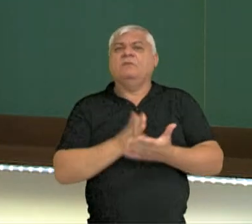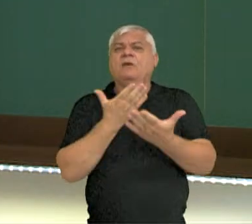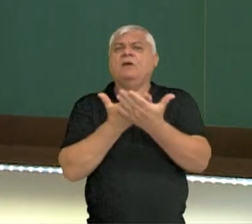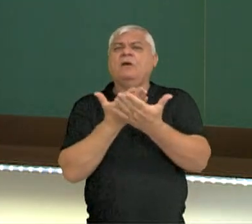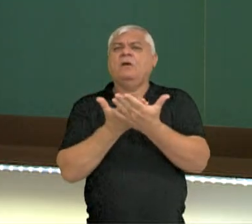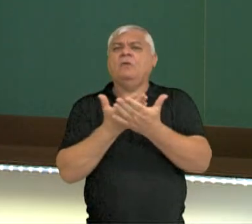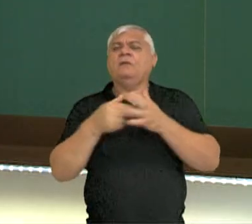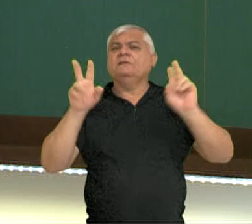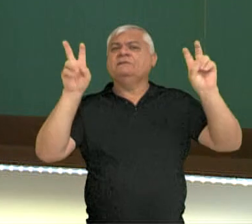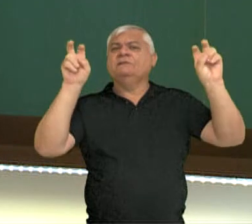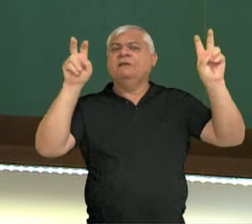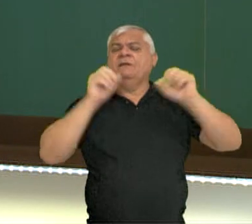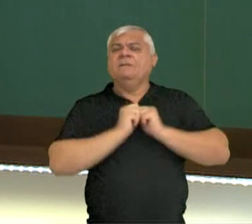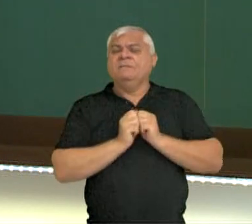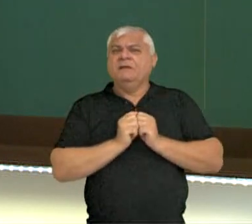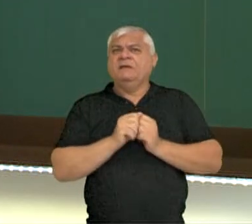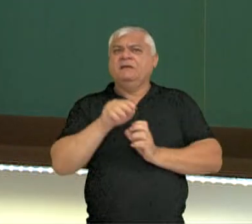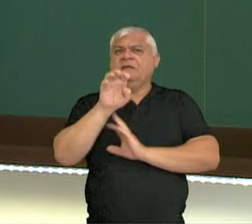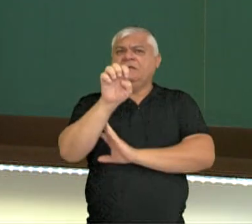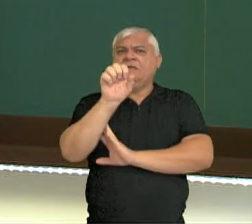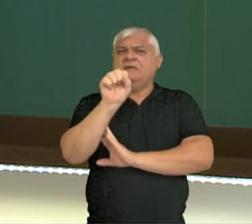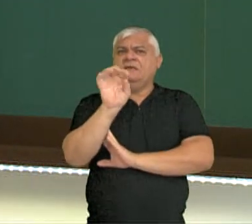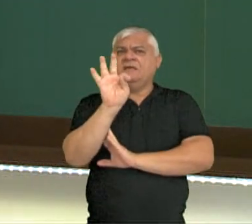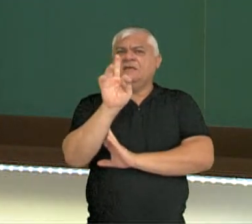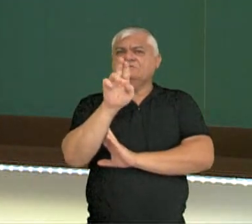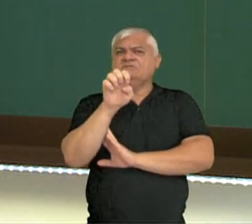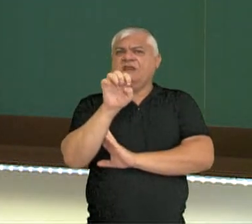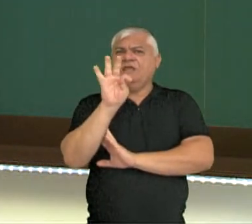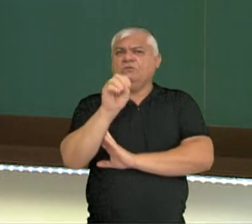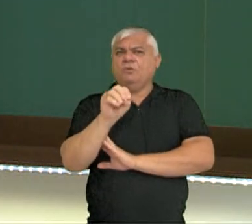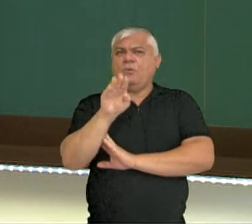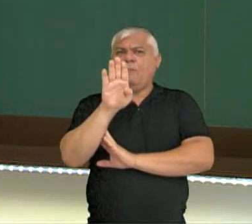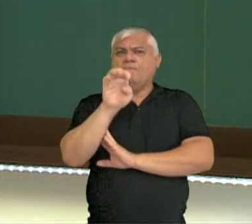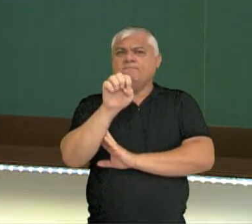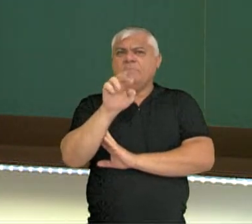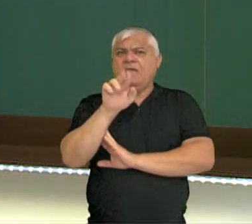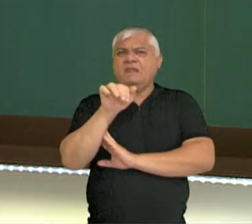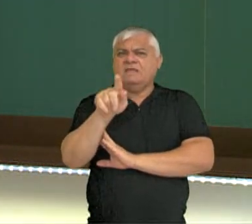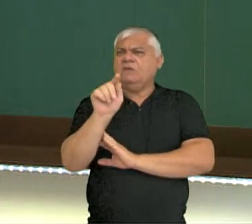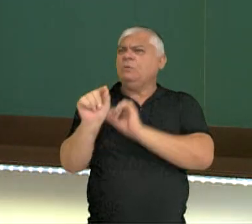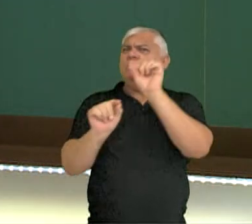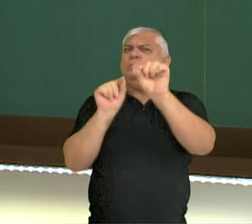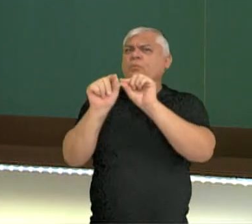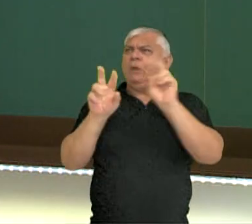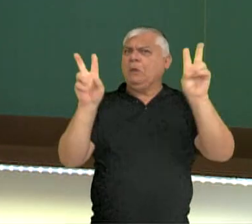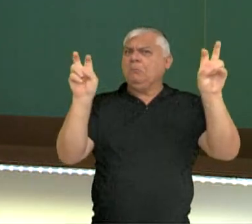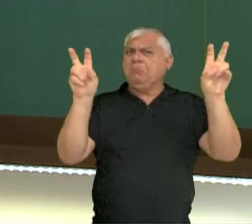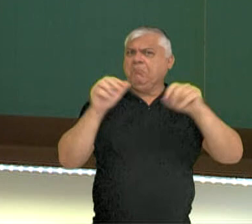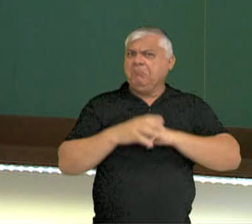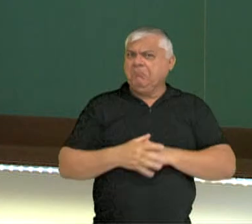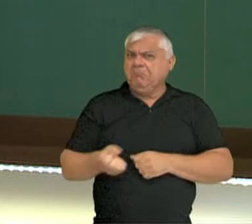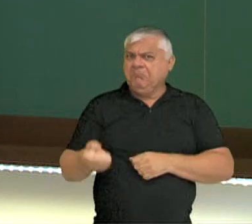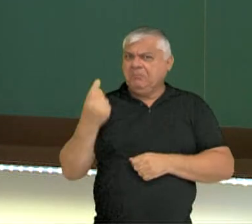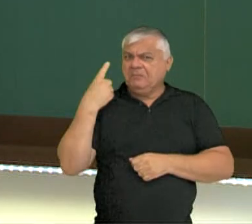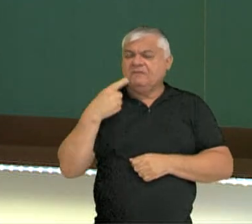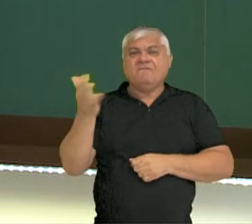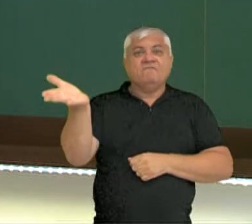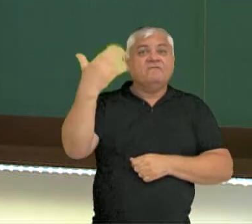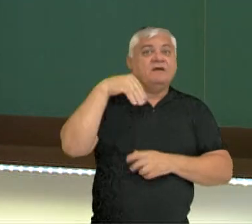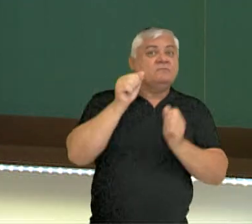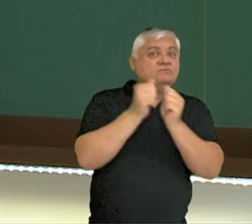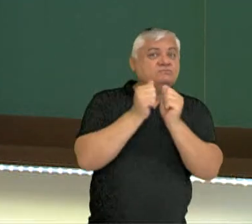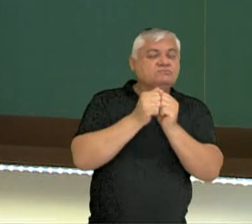aula, tema Estreito de Bering. Ô, professor, o que é isso? Pô. Aventure-se junto comigo, vamos nessa, embarque